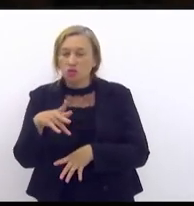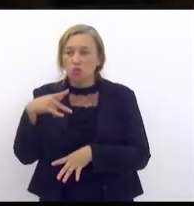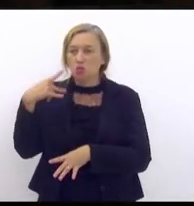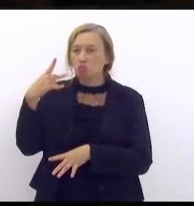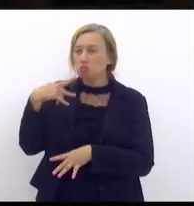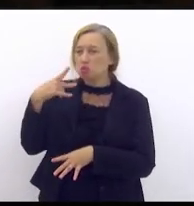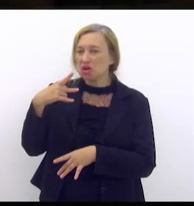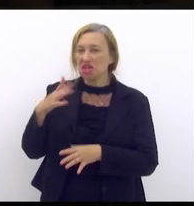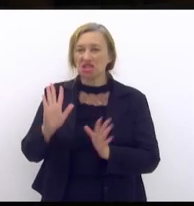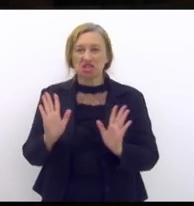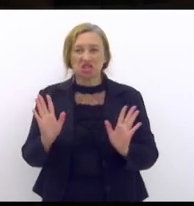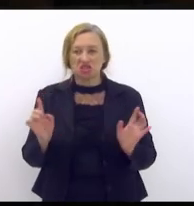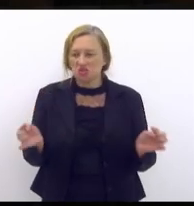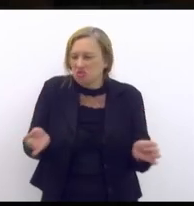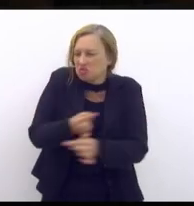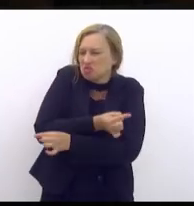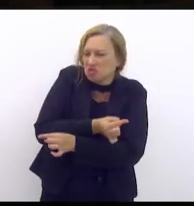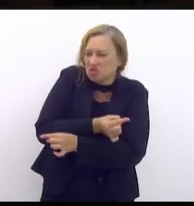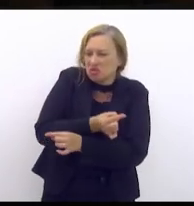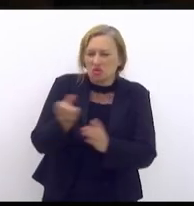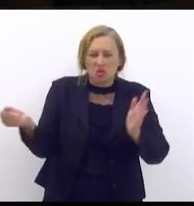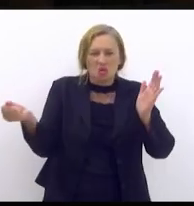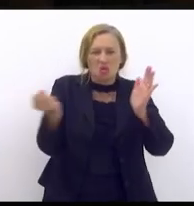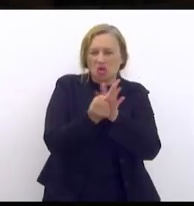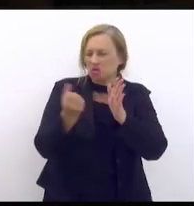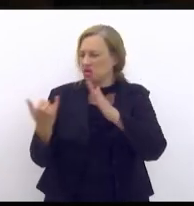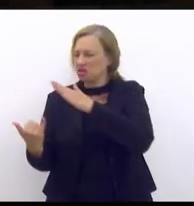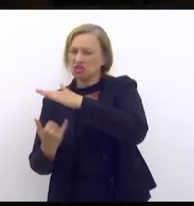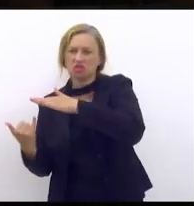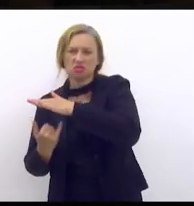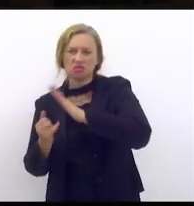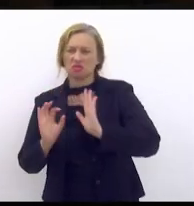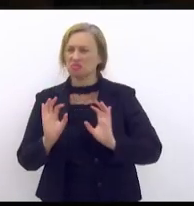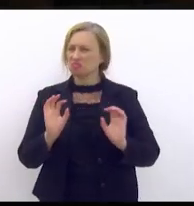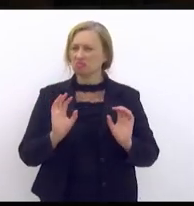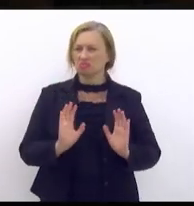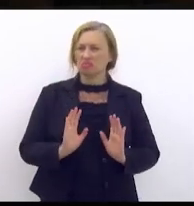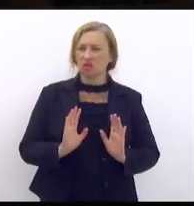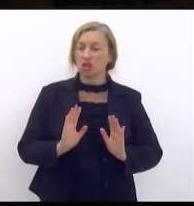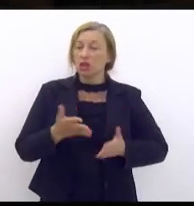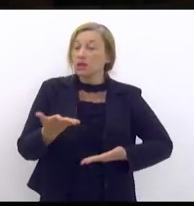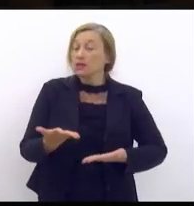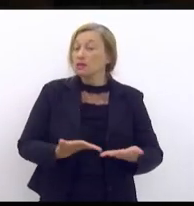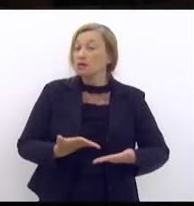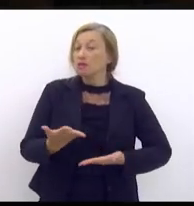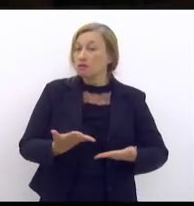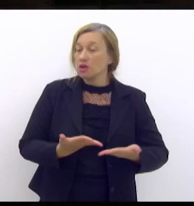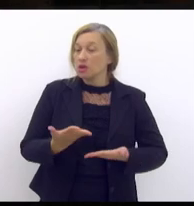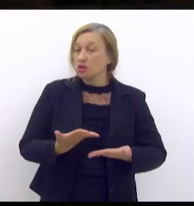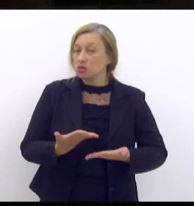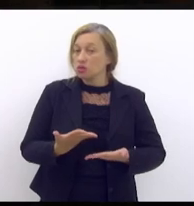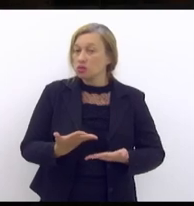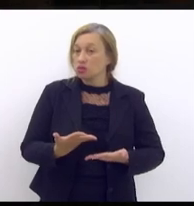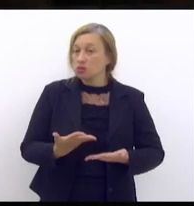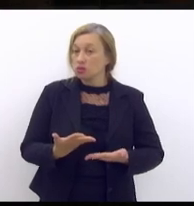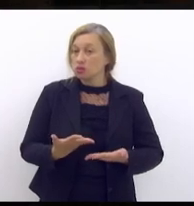de rotular instituições que prestam serviços relevantes a